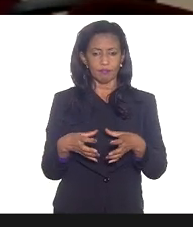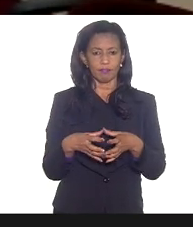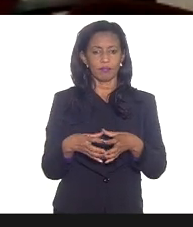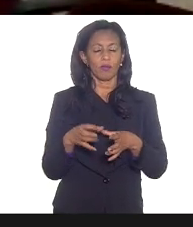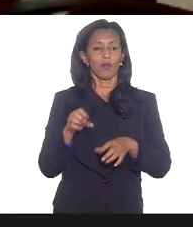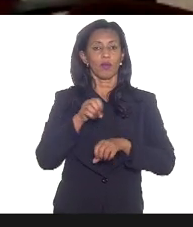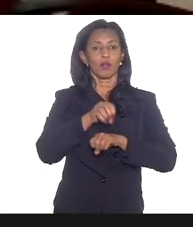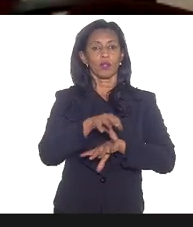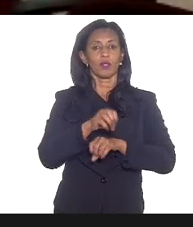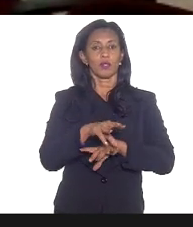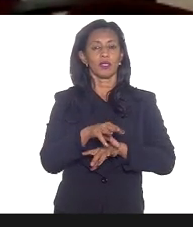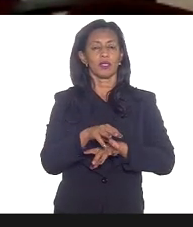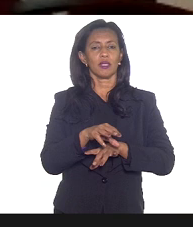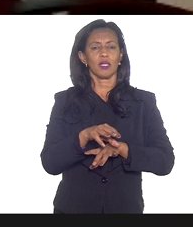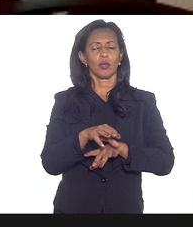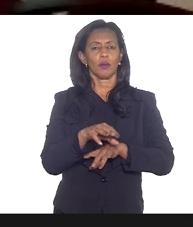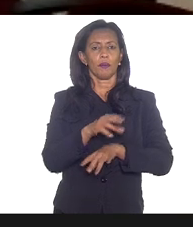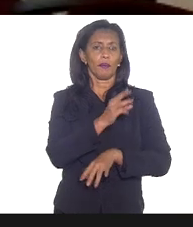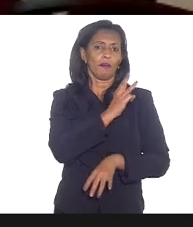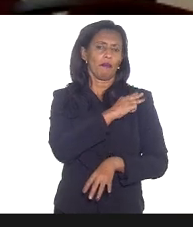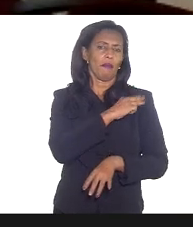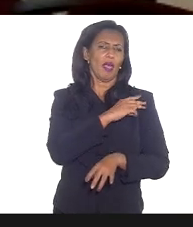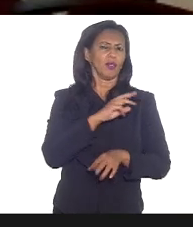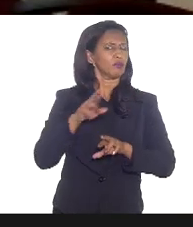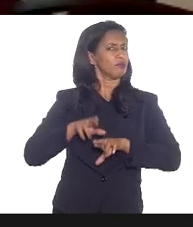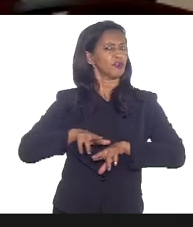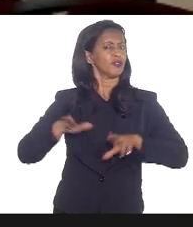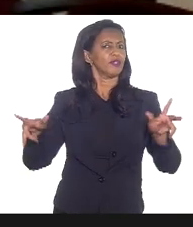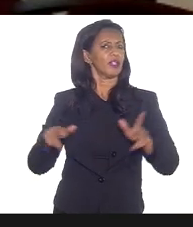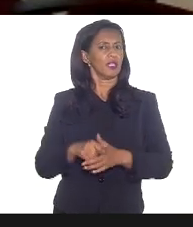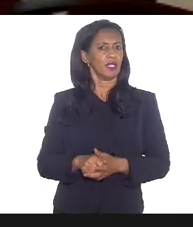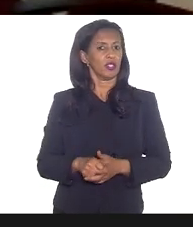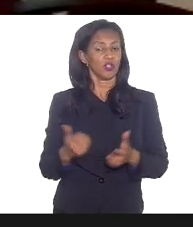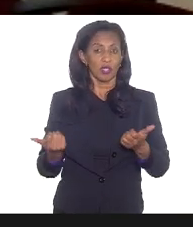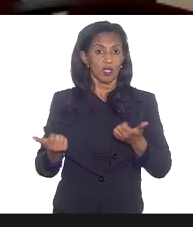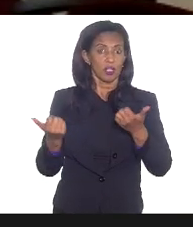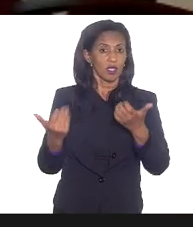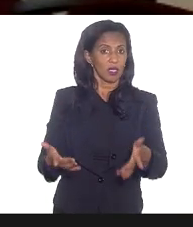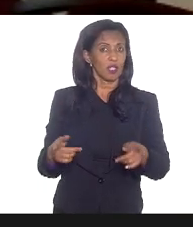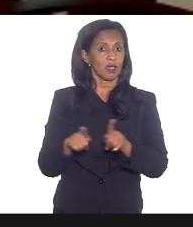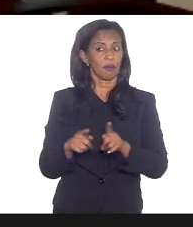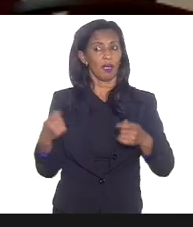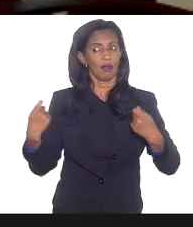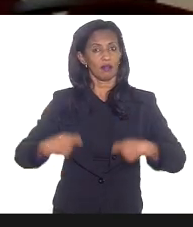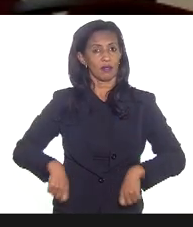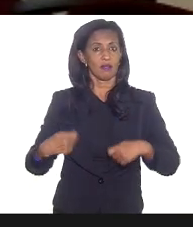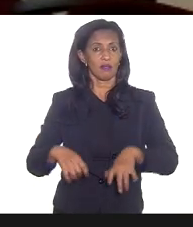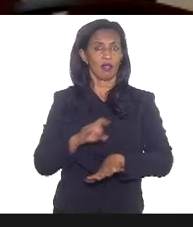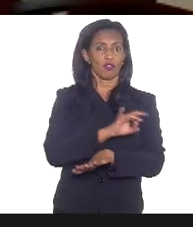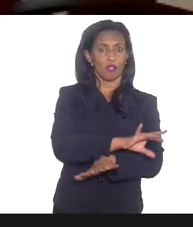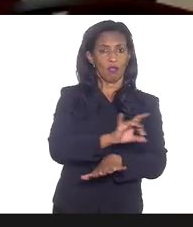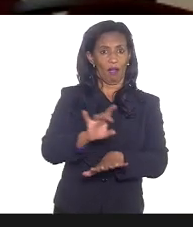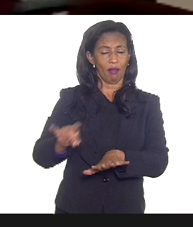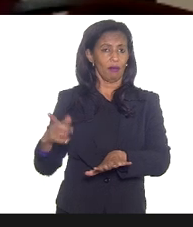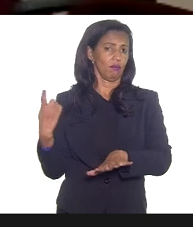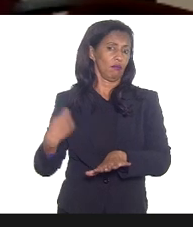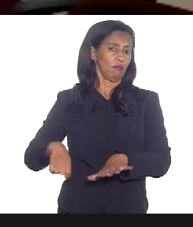ensino médio com uma característica bem ampla e que traga a necessidade dos alunos, que